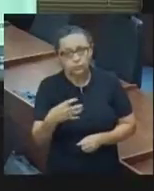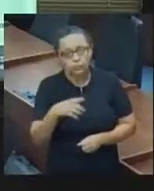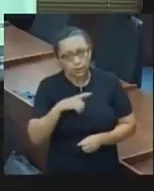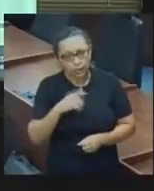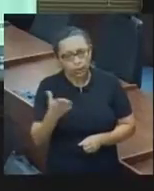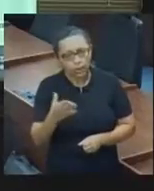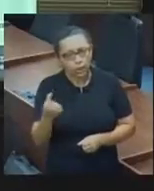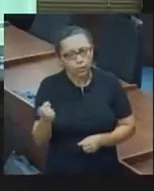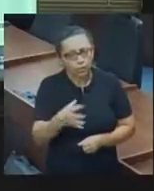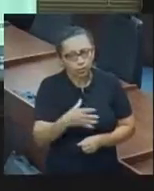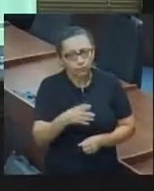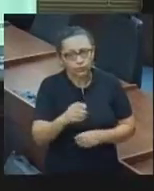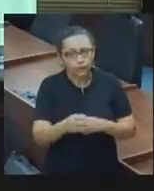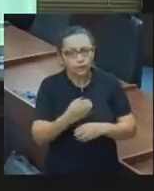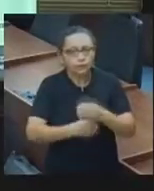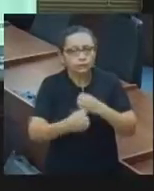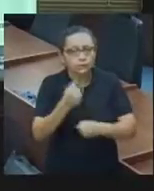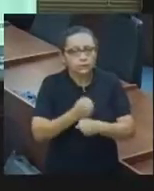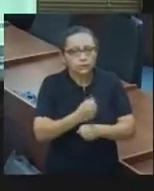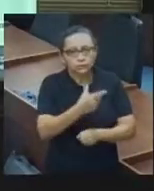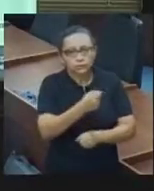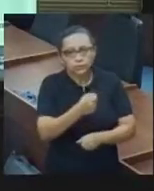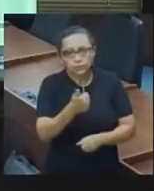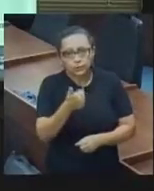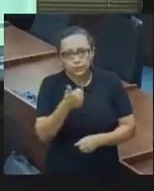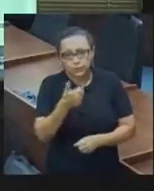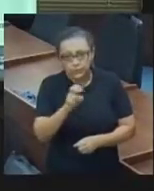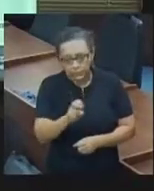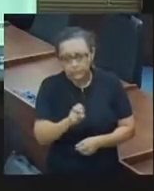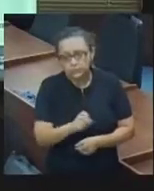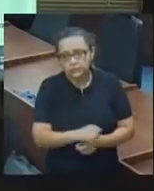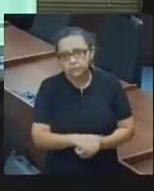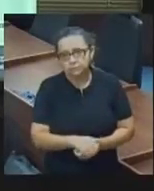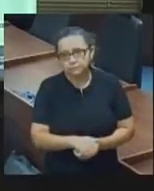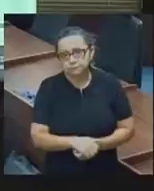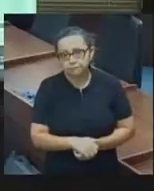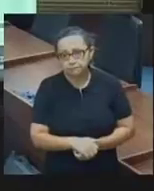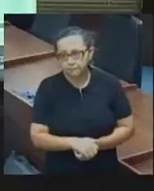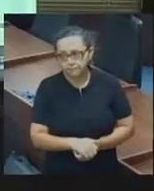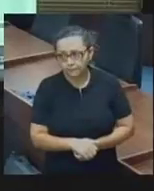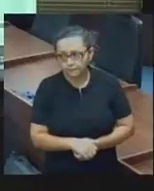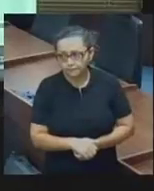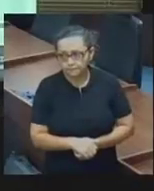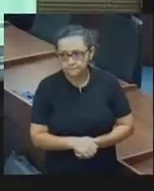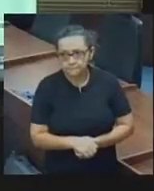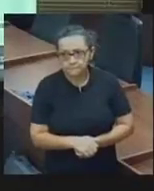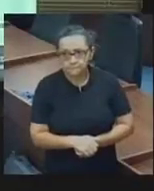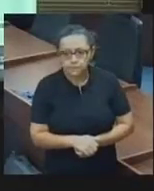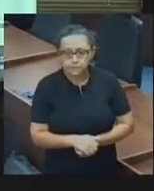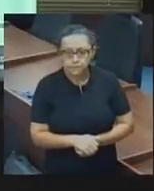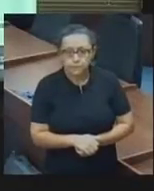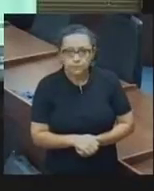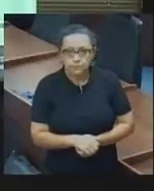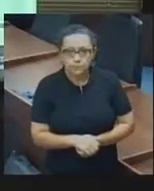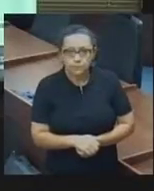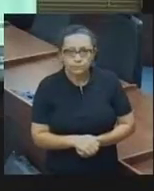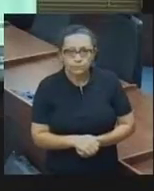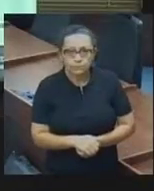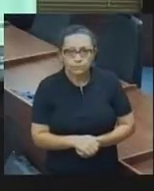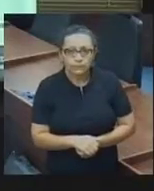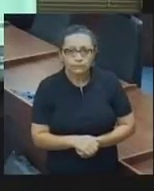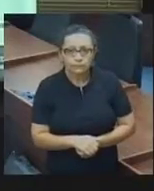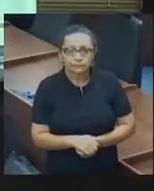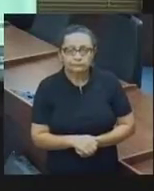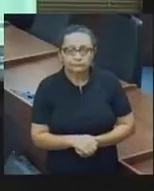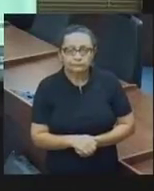que é do ano passado leonardo o desse ano do ano passado no ano passado é que não tem mais esse